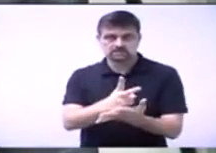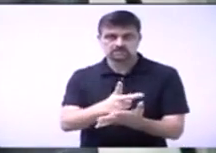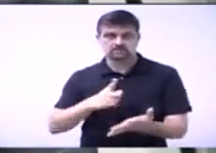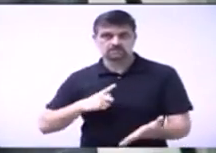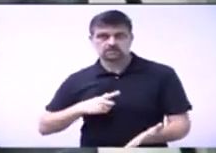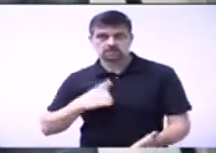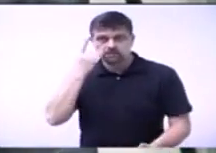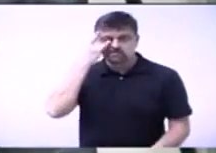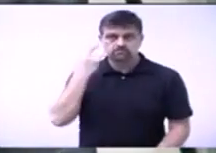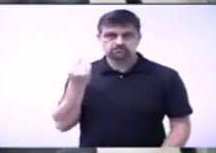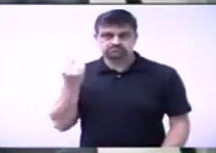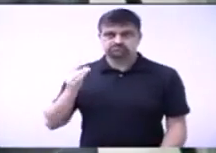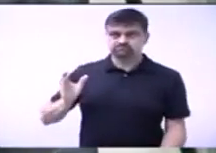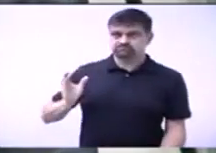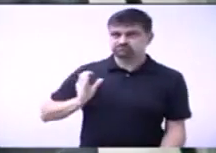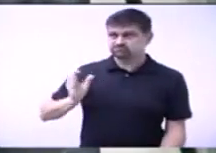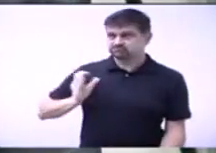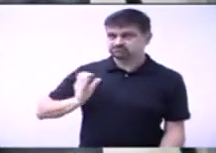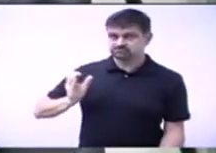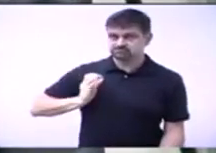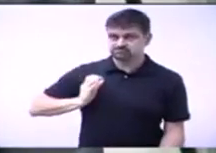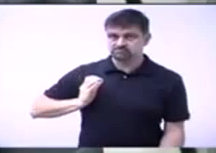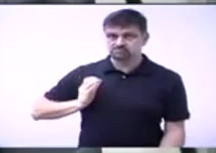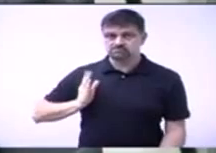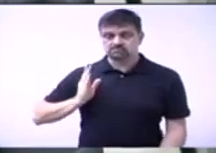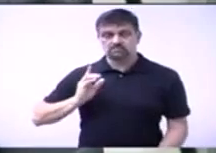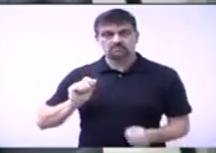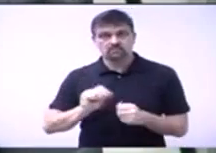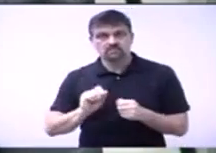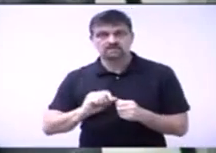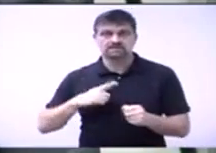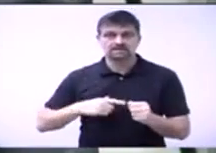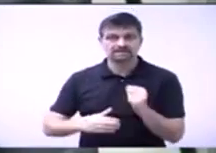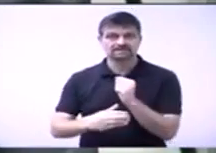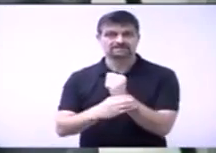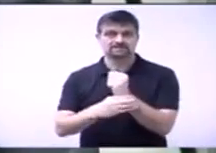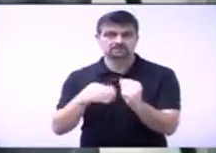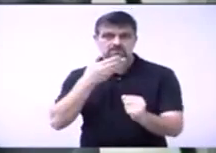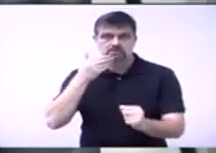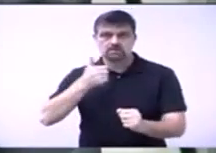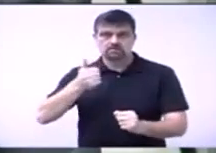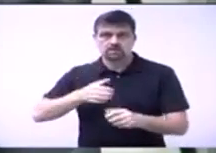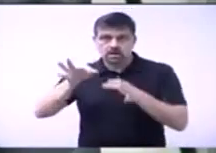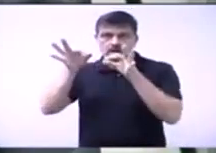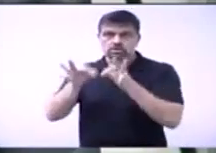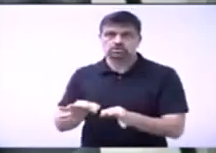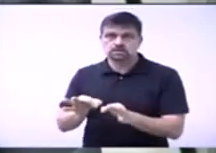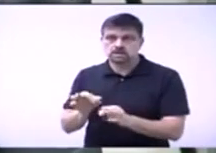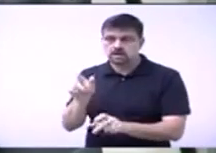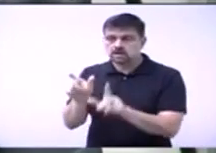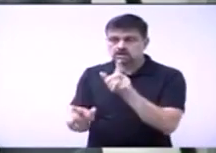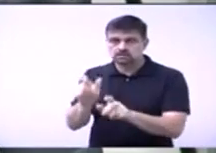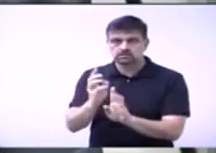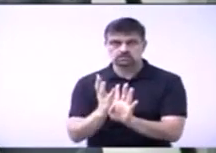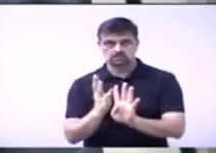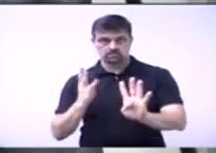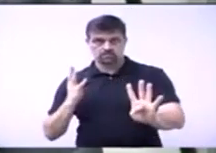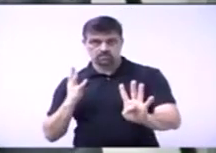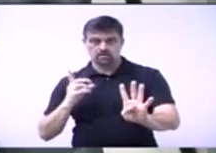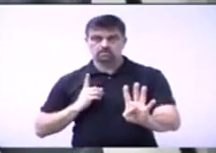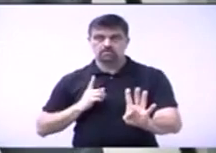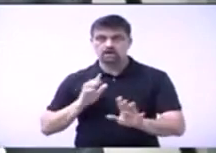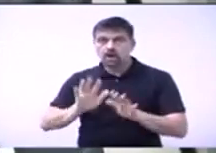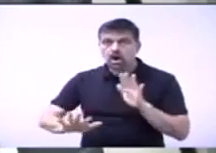batem recorde de lucros, a pelo menos trazer um pouquinho mais de dignidade para a nossa sociedade.